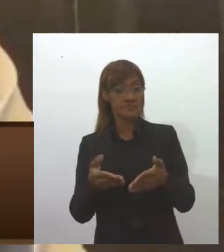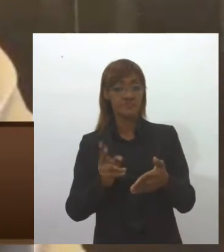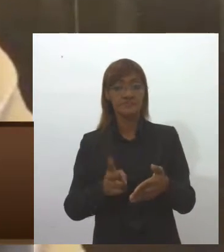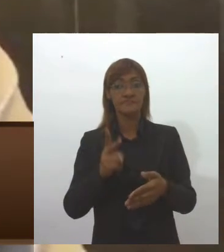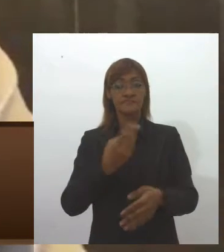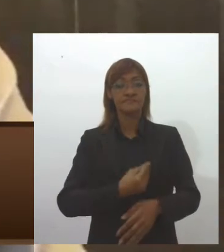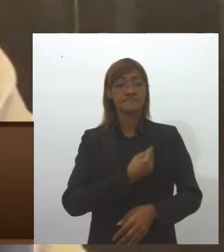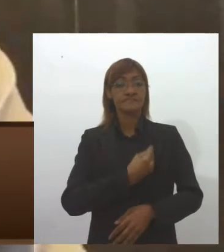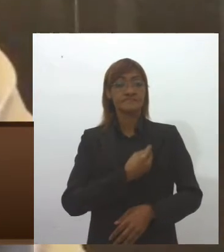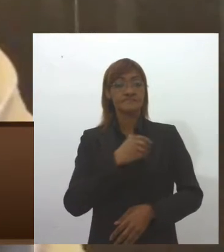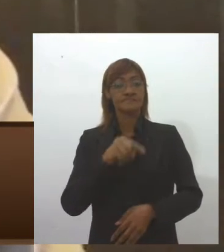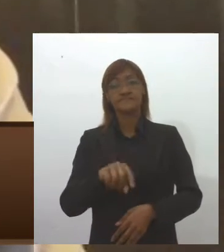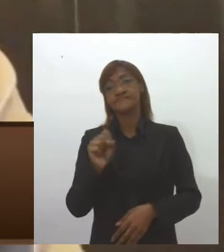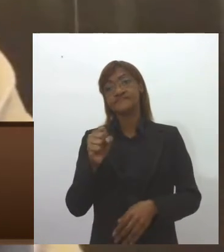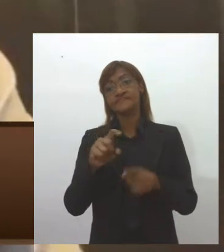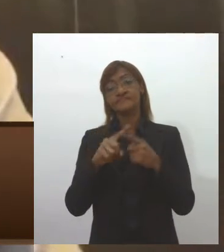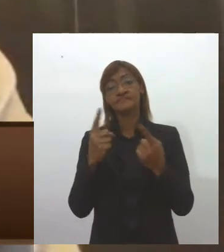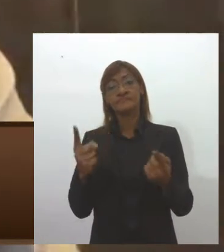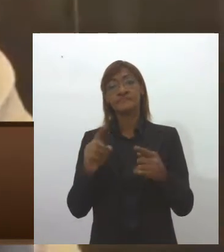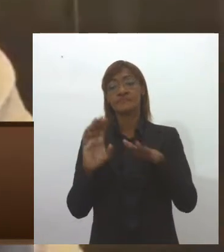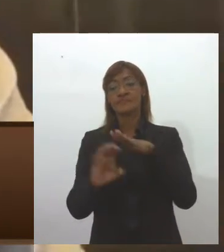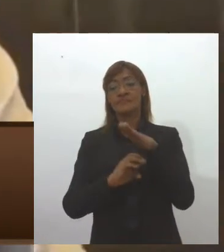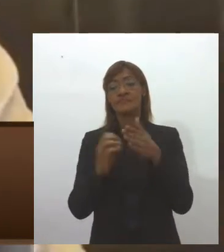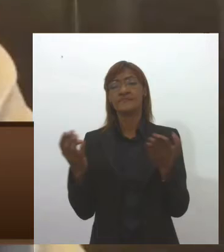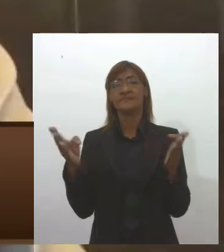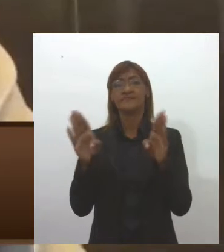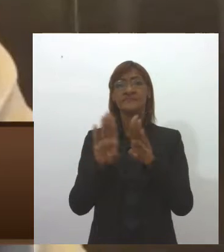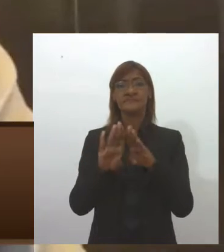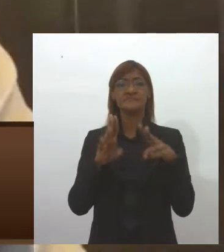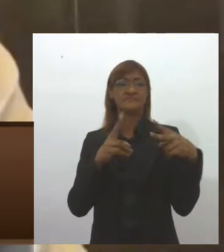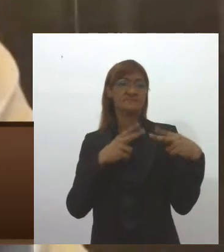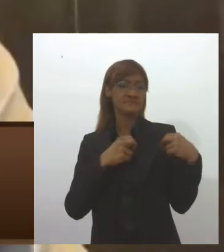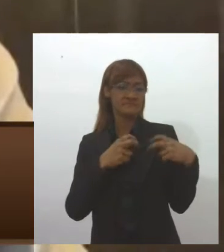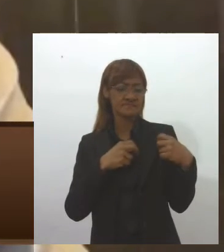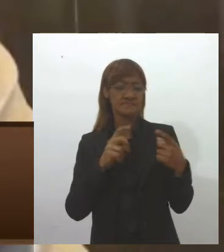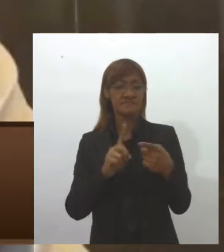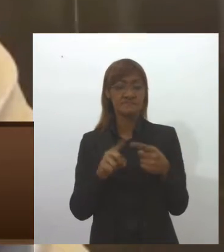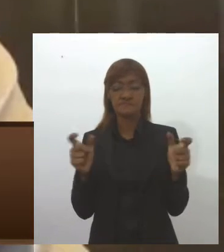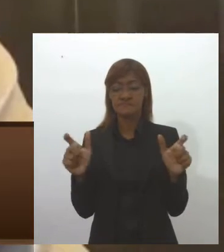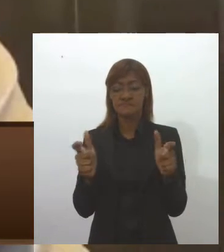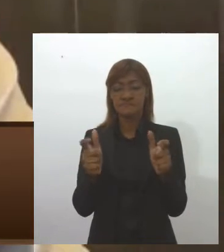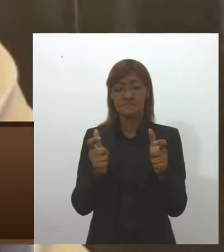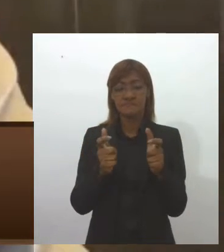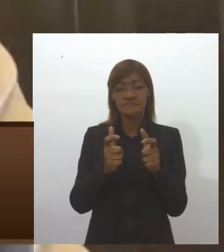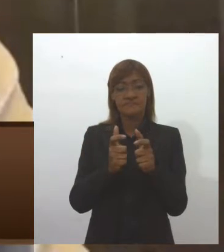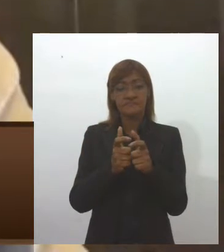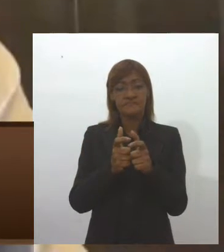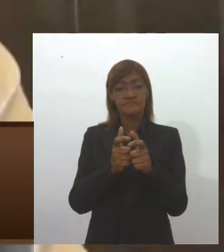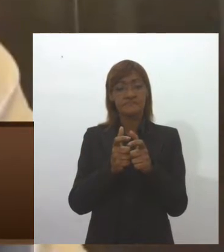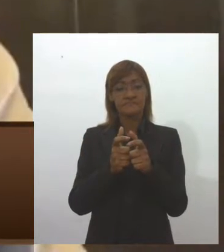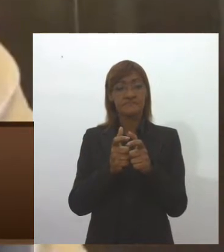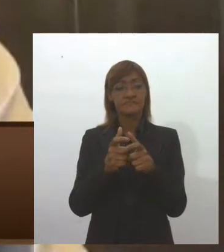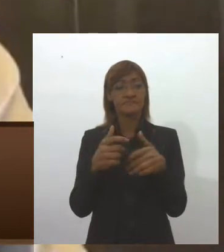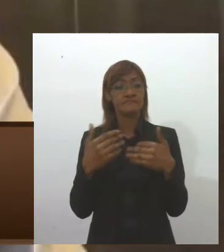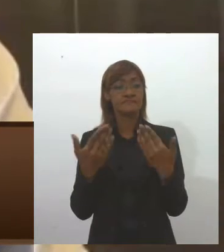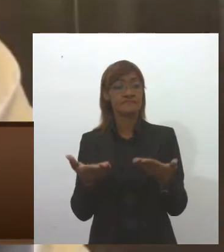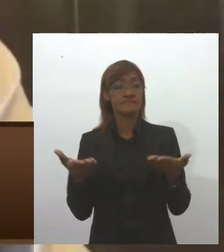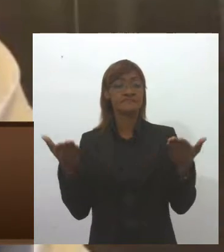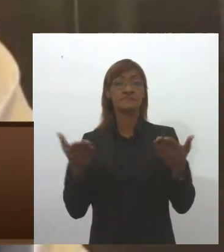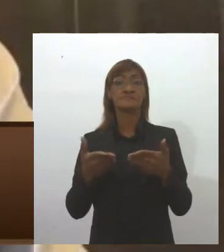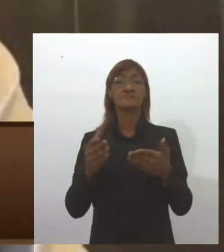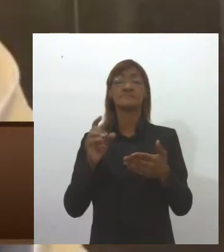Sergipe. Só que com o fechamento das grandes empresas, Petrobras, a diminuição, a gente foi disputar um mercado de